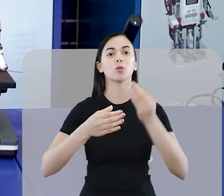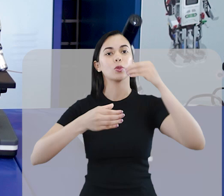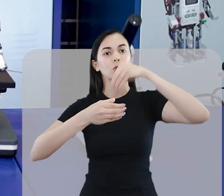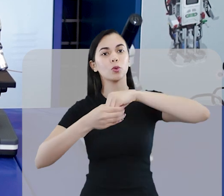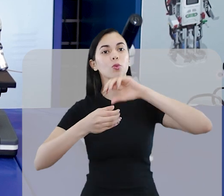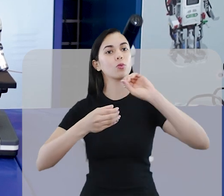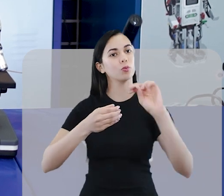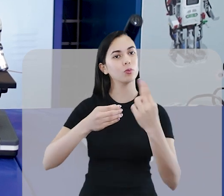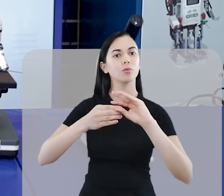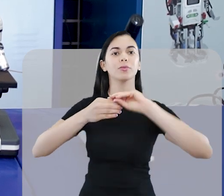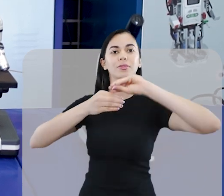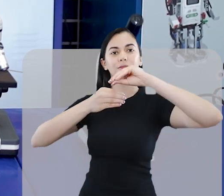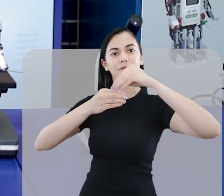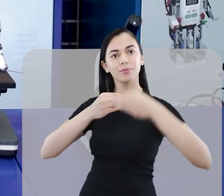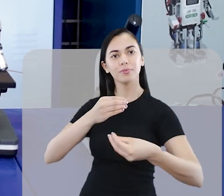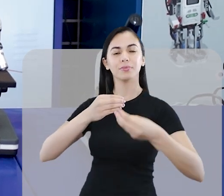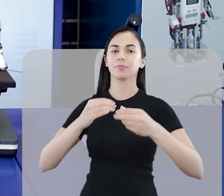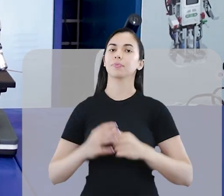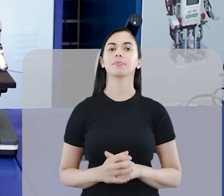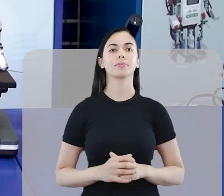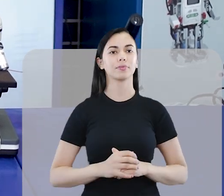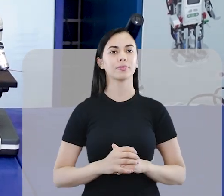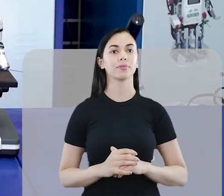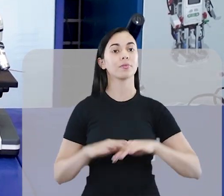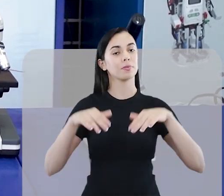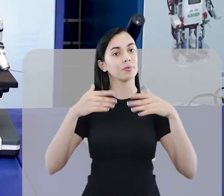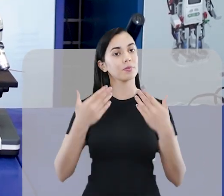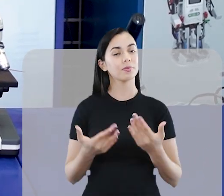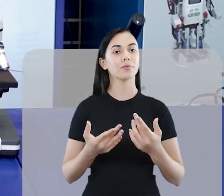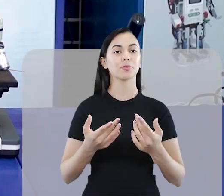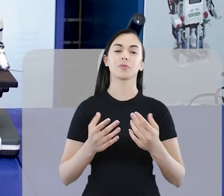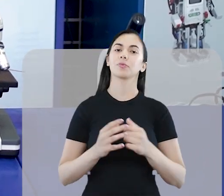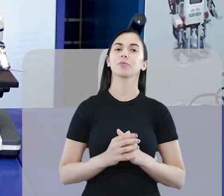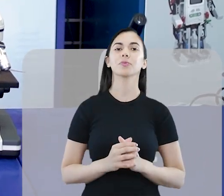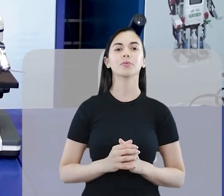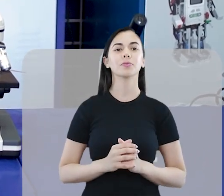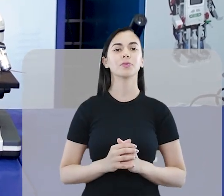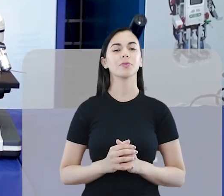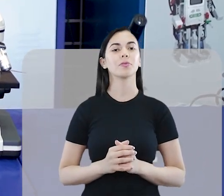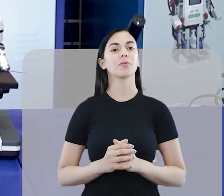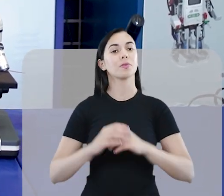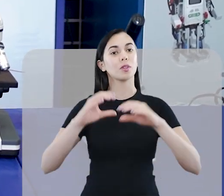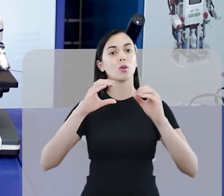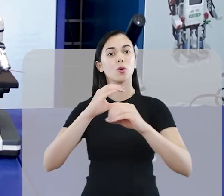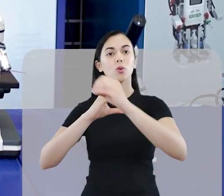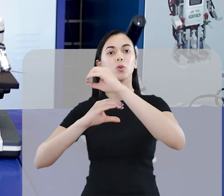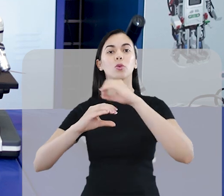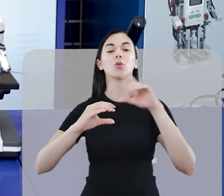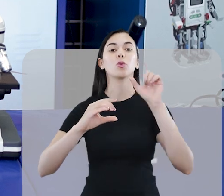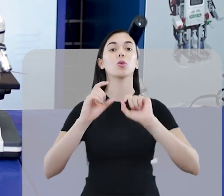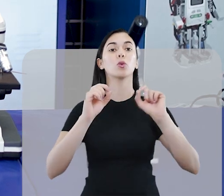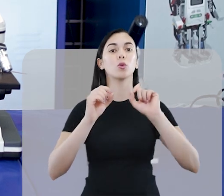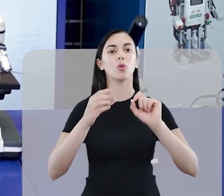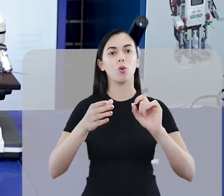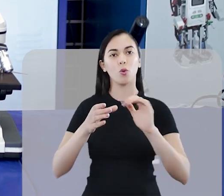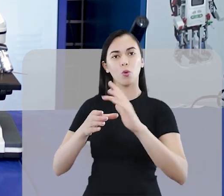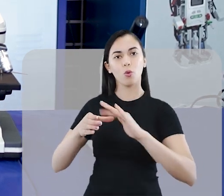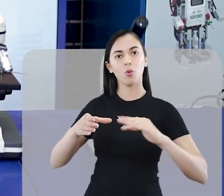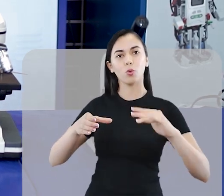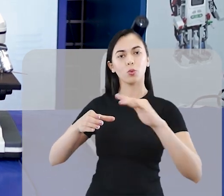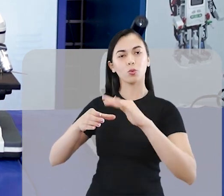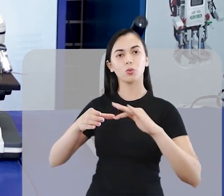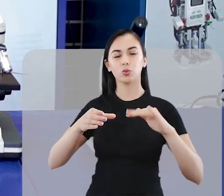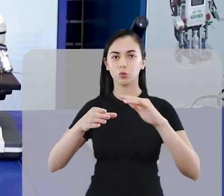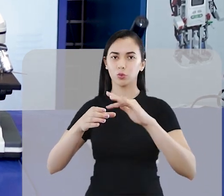que entram e que saem. O espaço onde estão essas organelas é o citoplasma, que é composto por